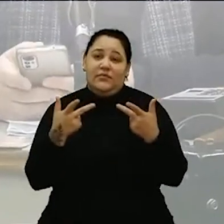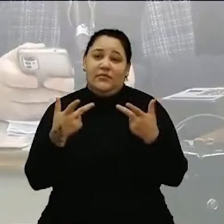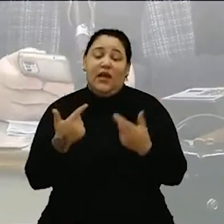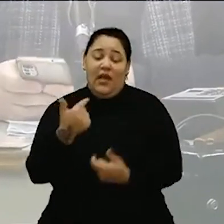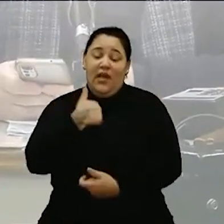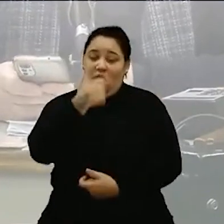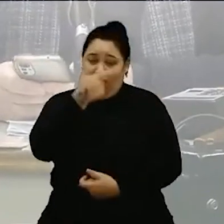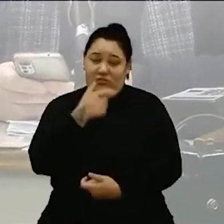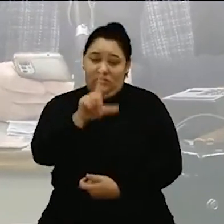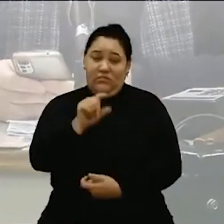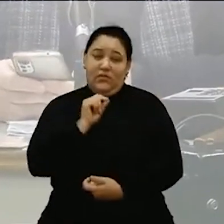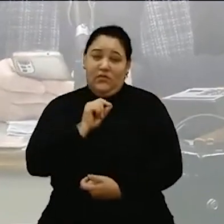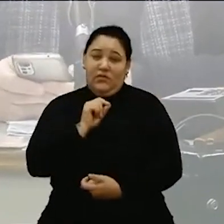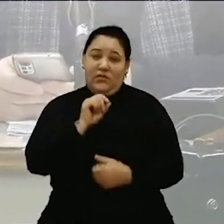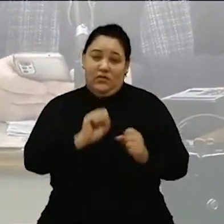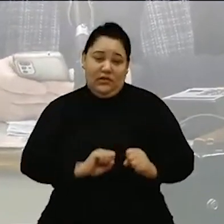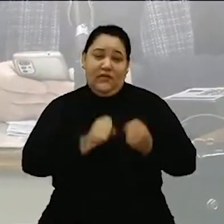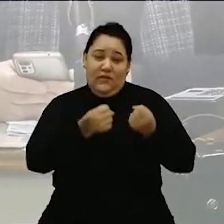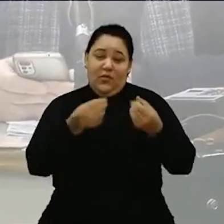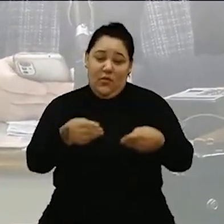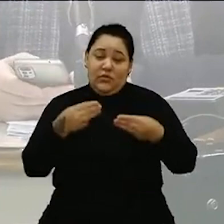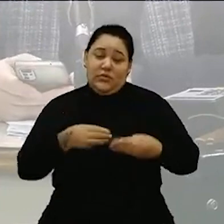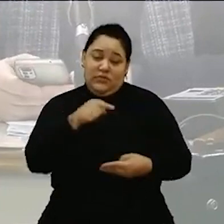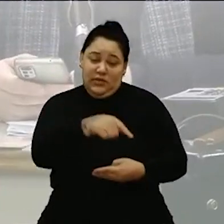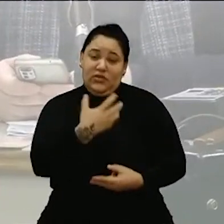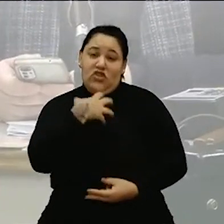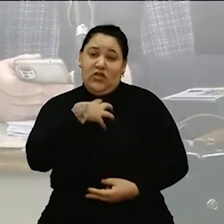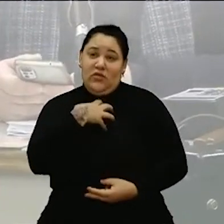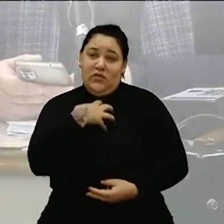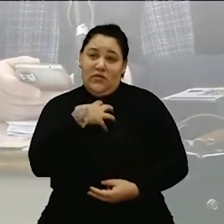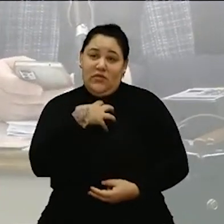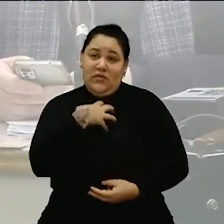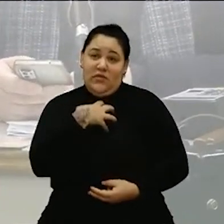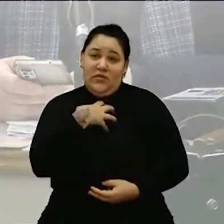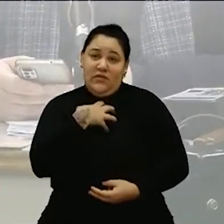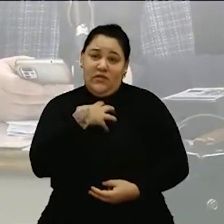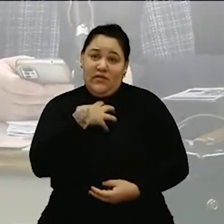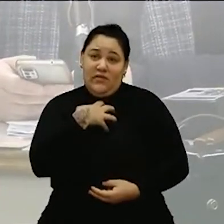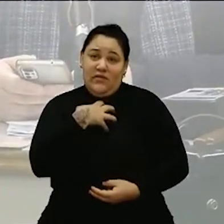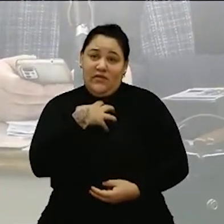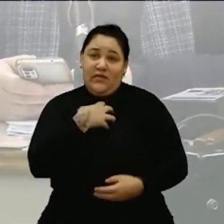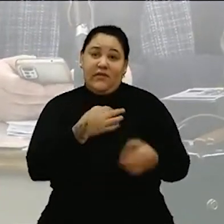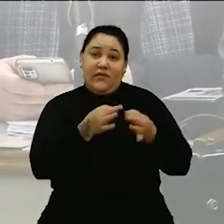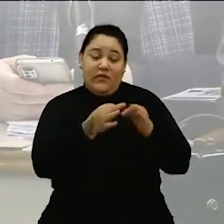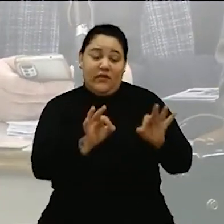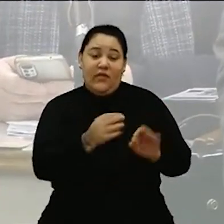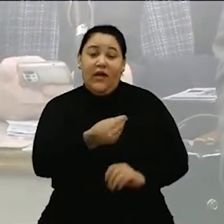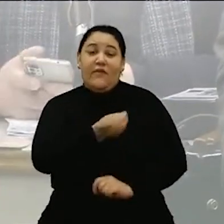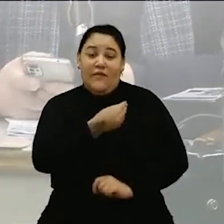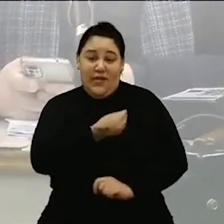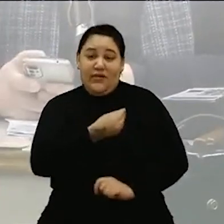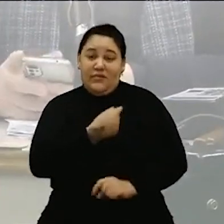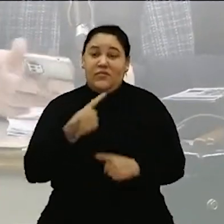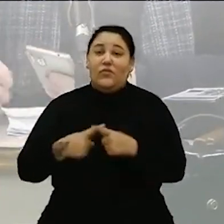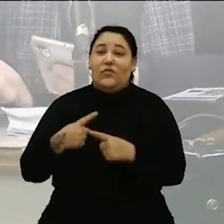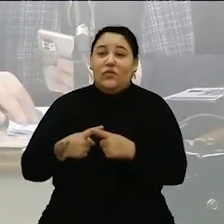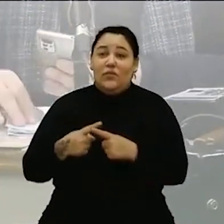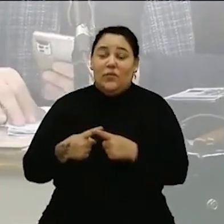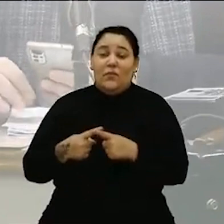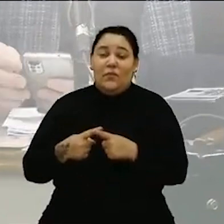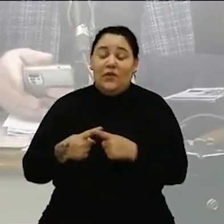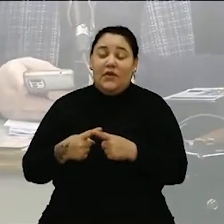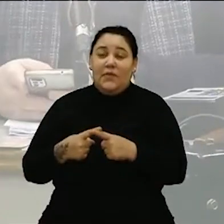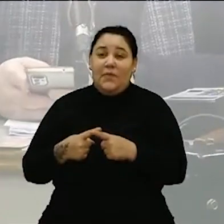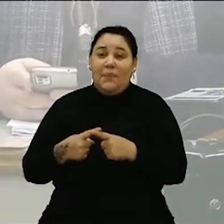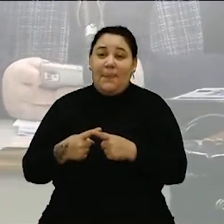prefiro defender uma moção assim, que vai salvar vidas, inclusive porque a